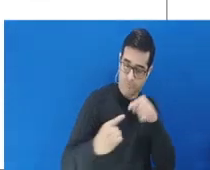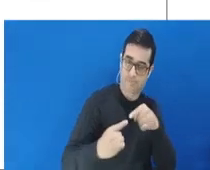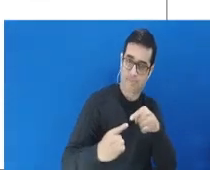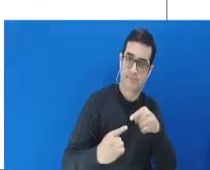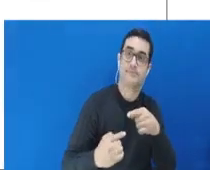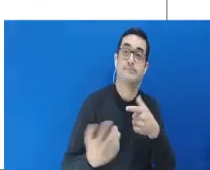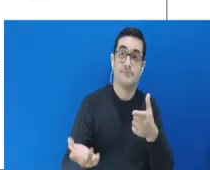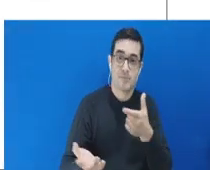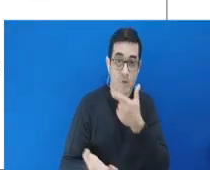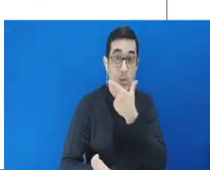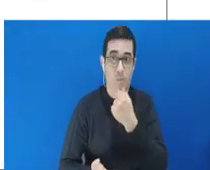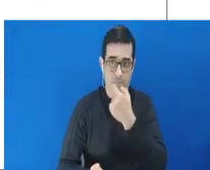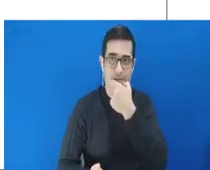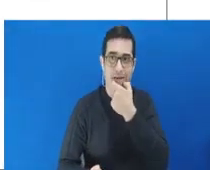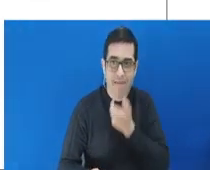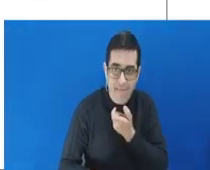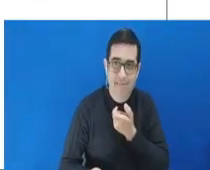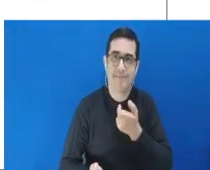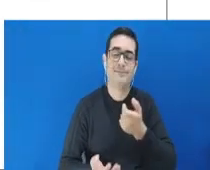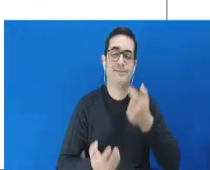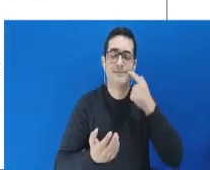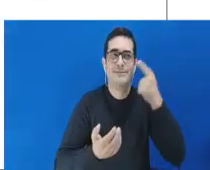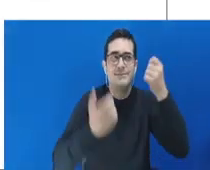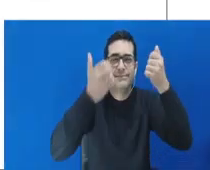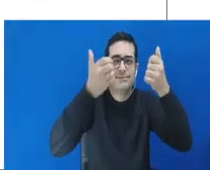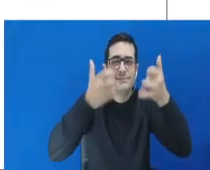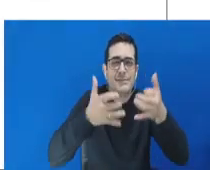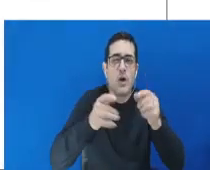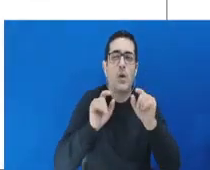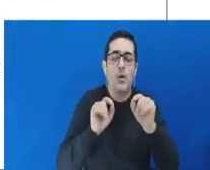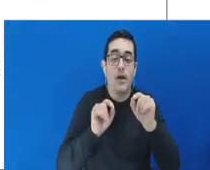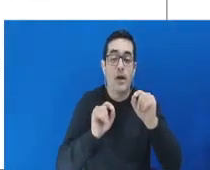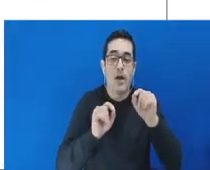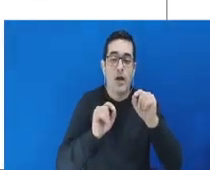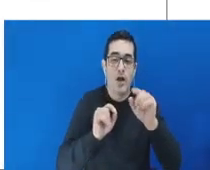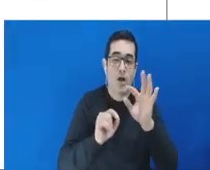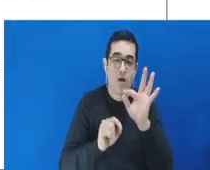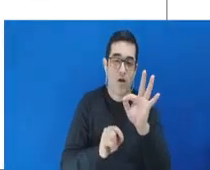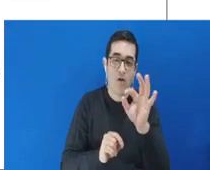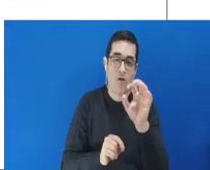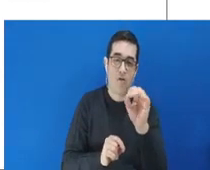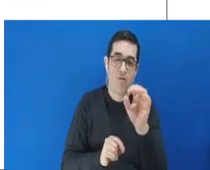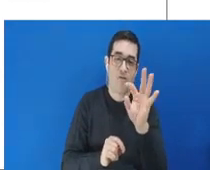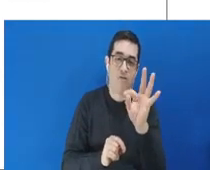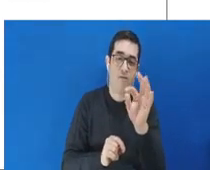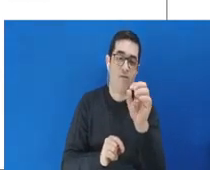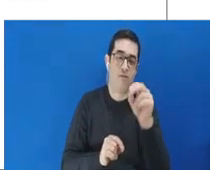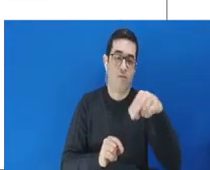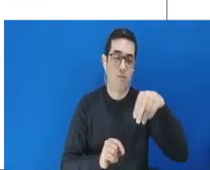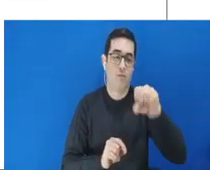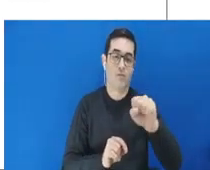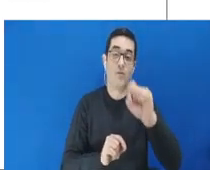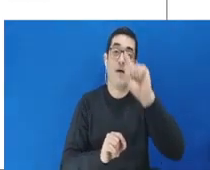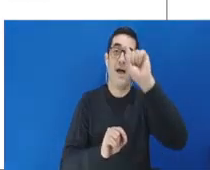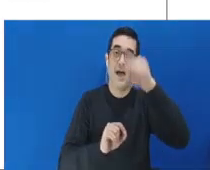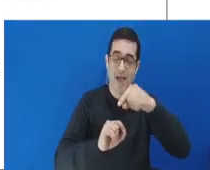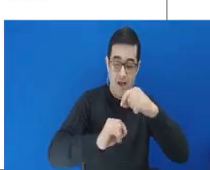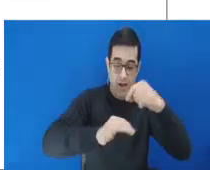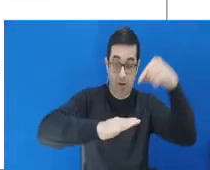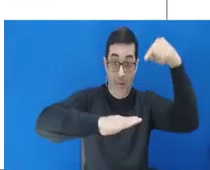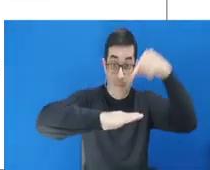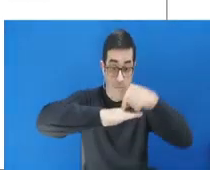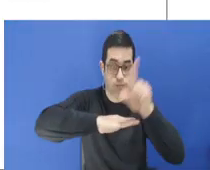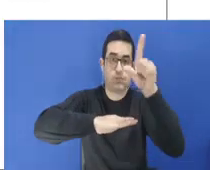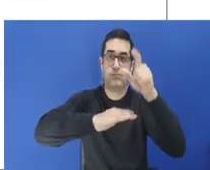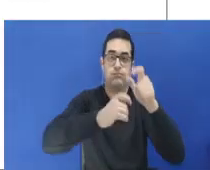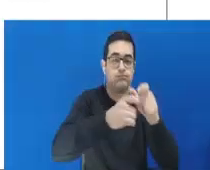que introduz essa ideia, né, esses fótons seriam pacotes de energia, né, como se fossem corpúsculos